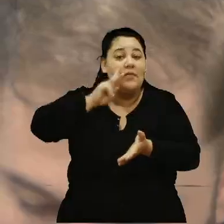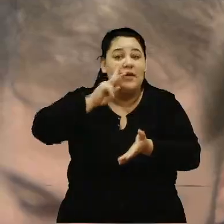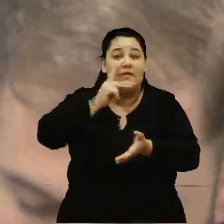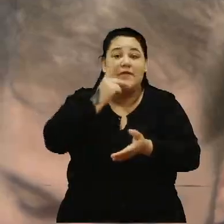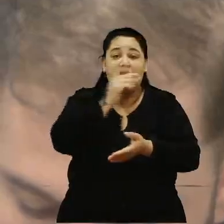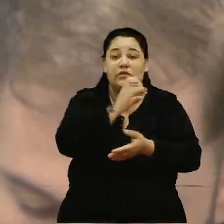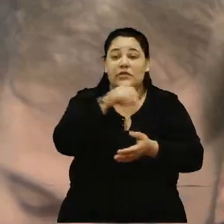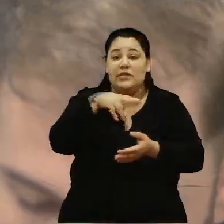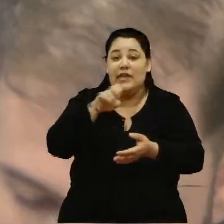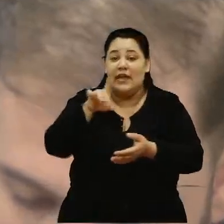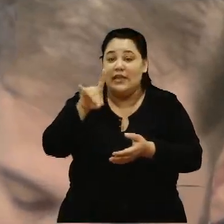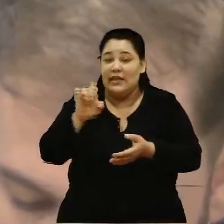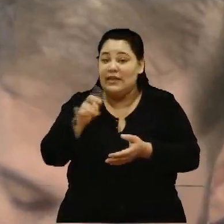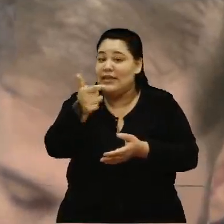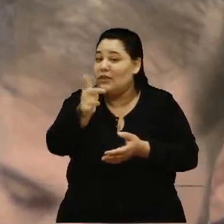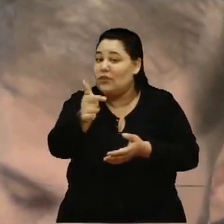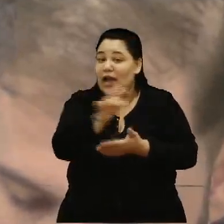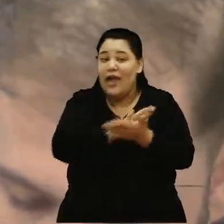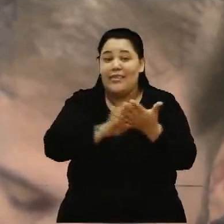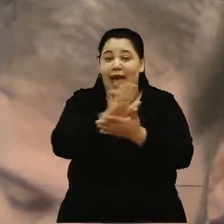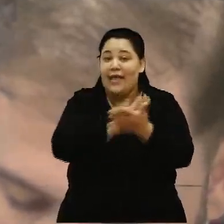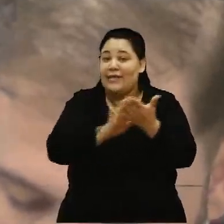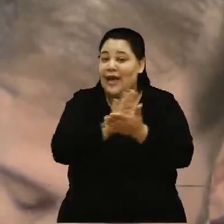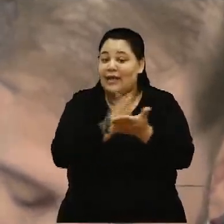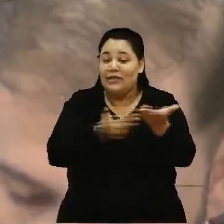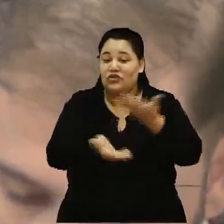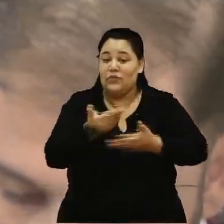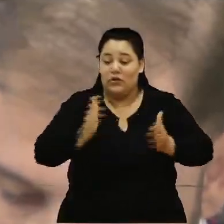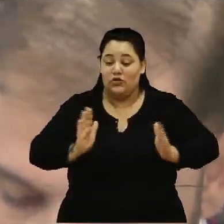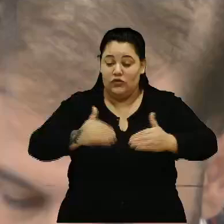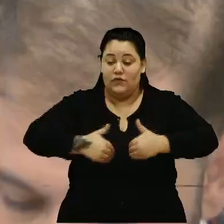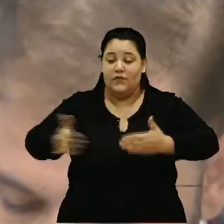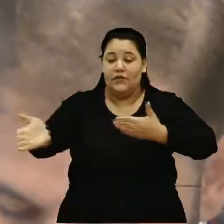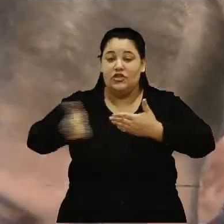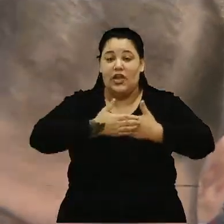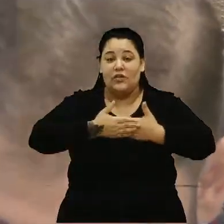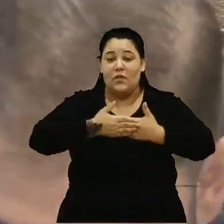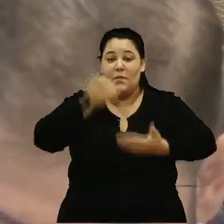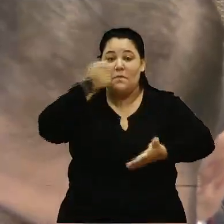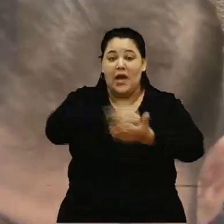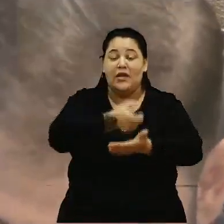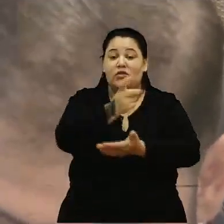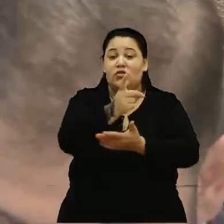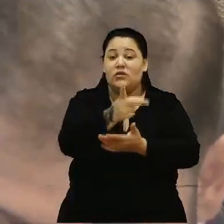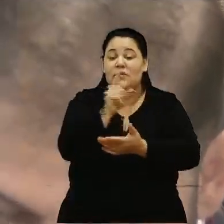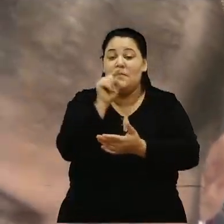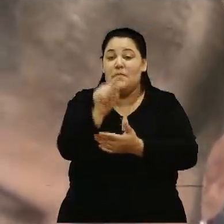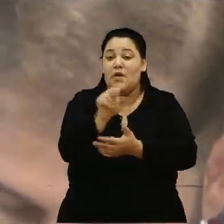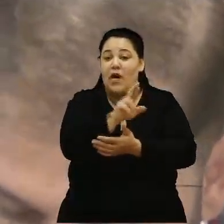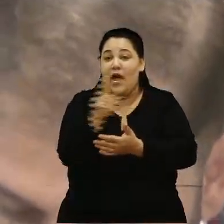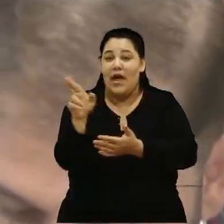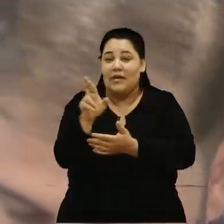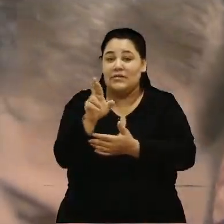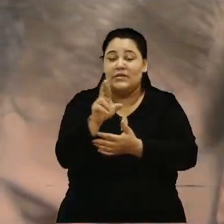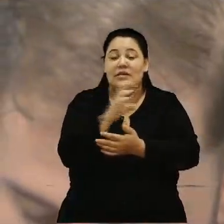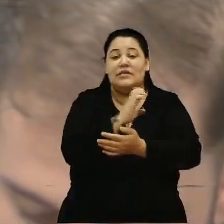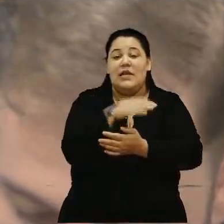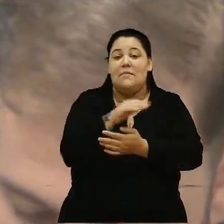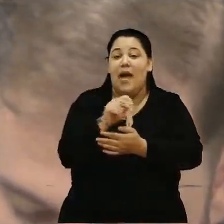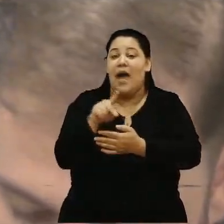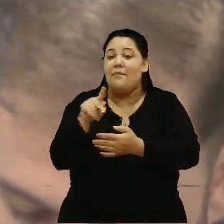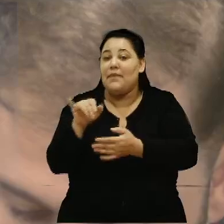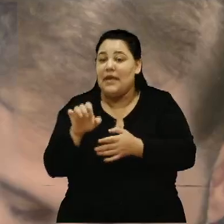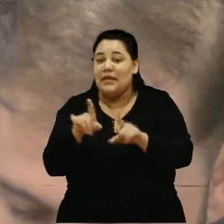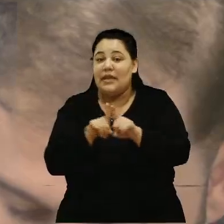Cined, sem um atendimento de autista, fechado, pagando R$12 mil de aluguel, CEMAP chamando apenas